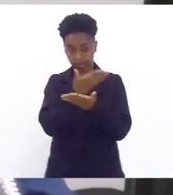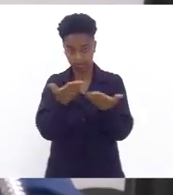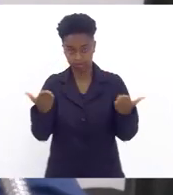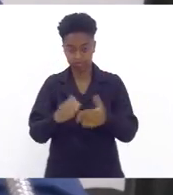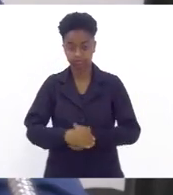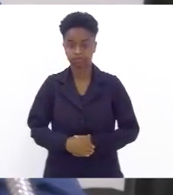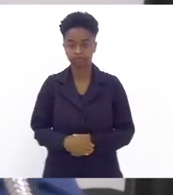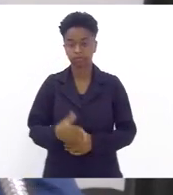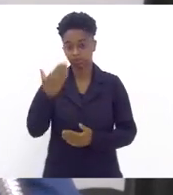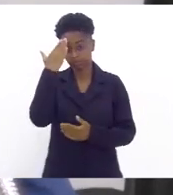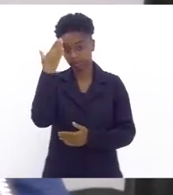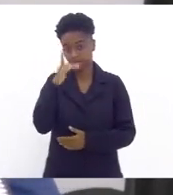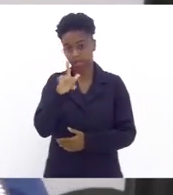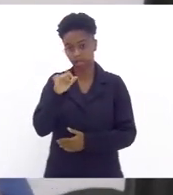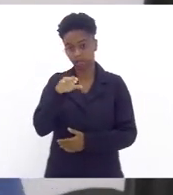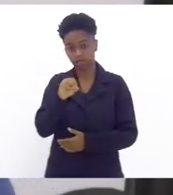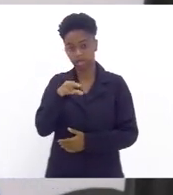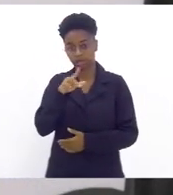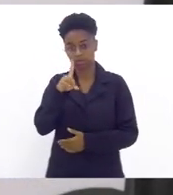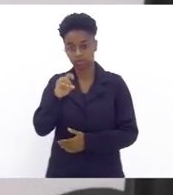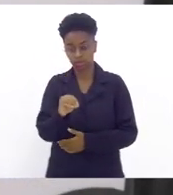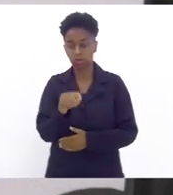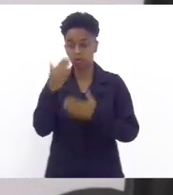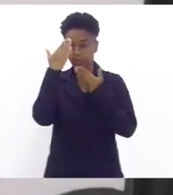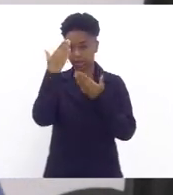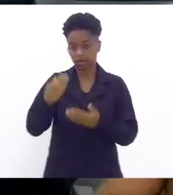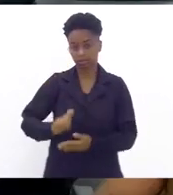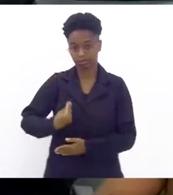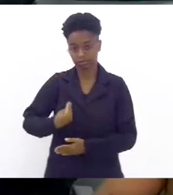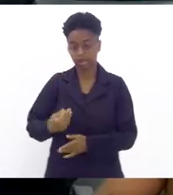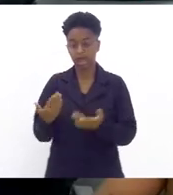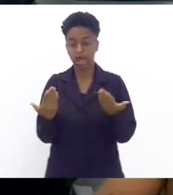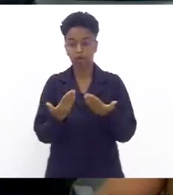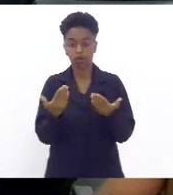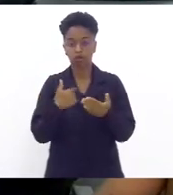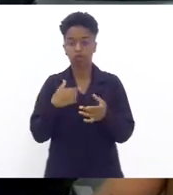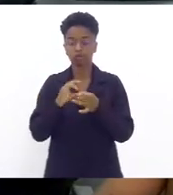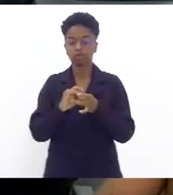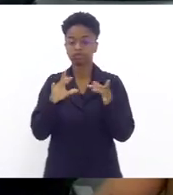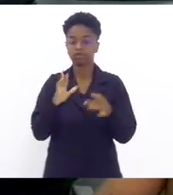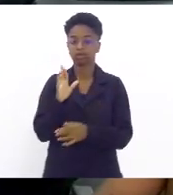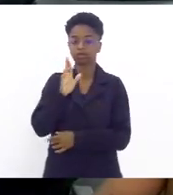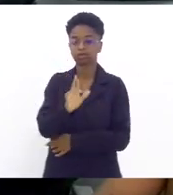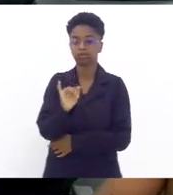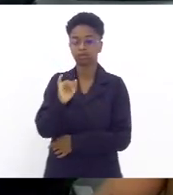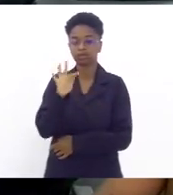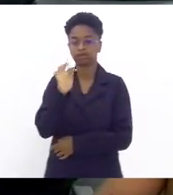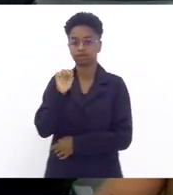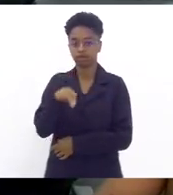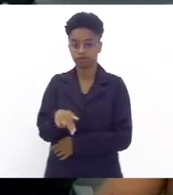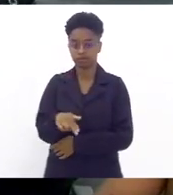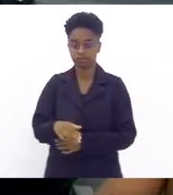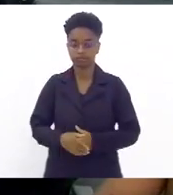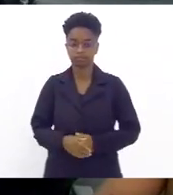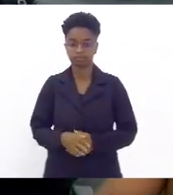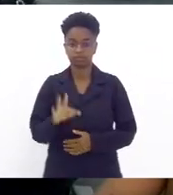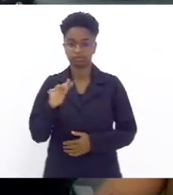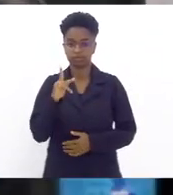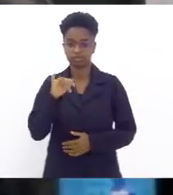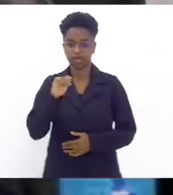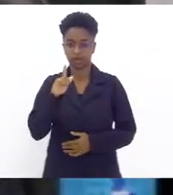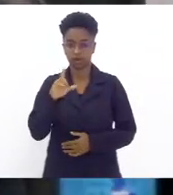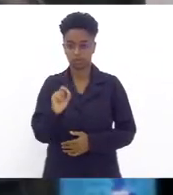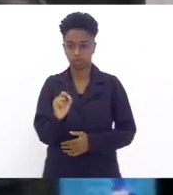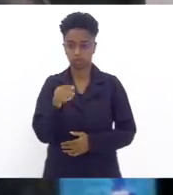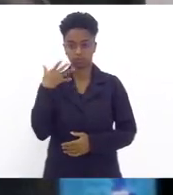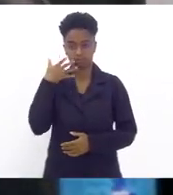Obrigado Leonardo Alves obrigado pela sua presença eu vou abrir agora para o representante do ifan o Senhor Thiago Santos